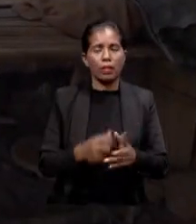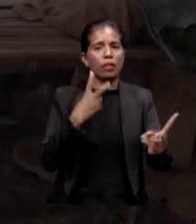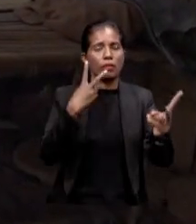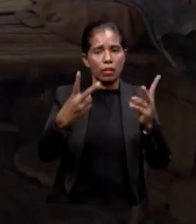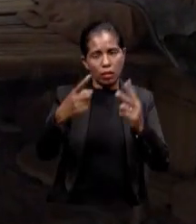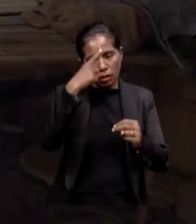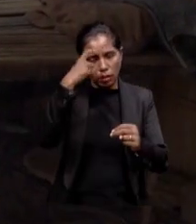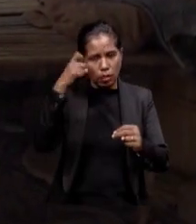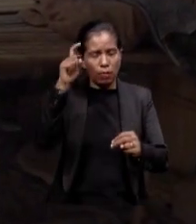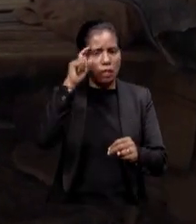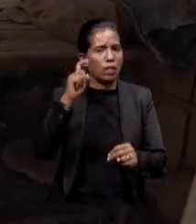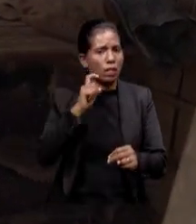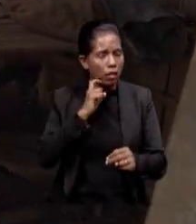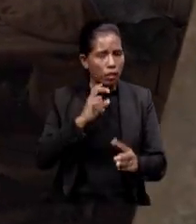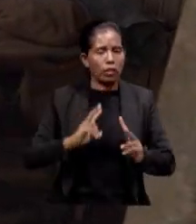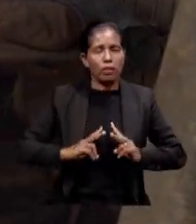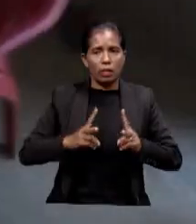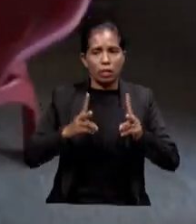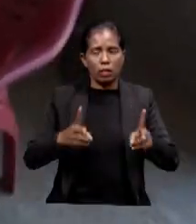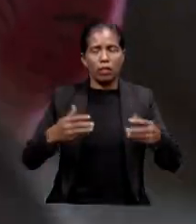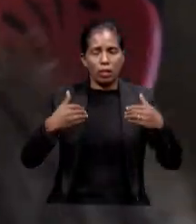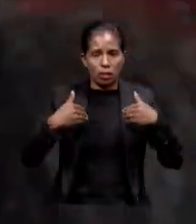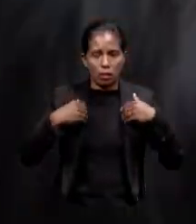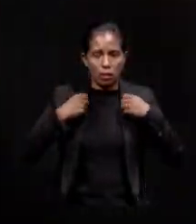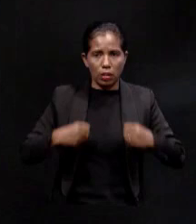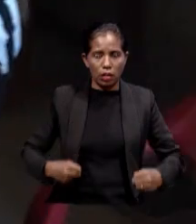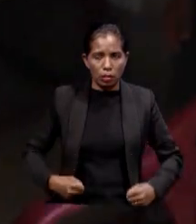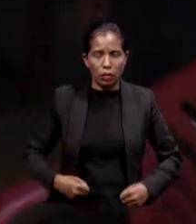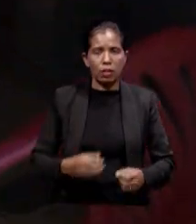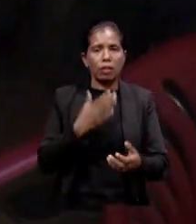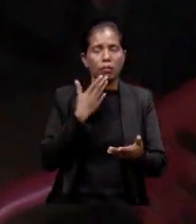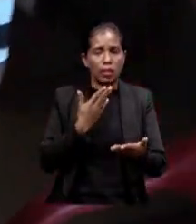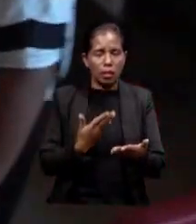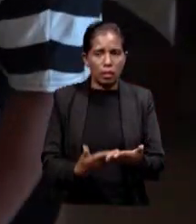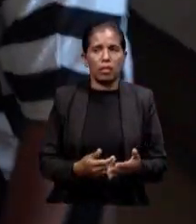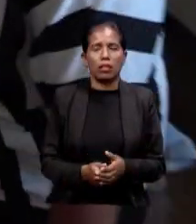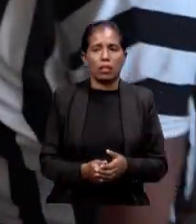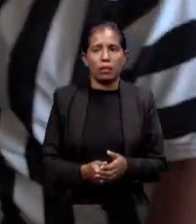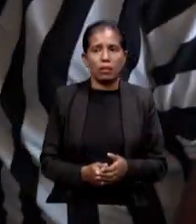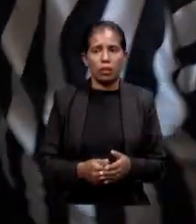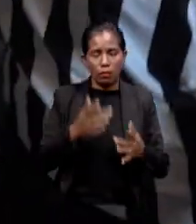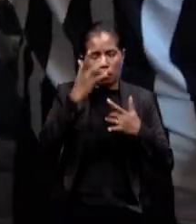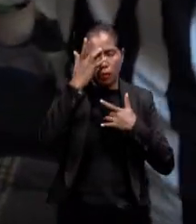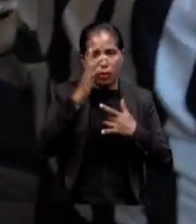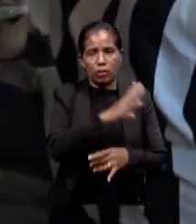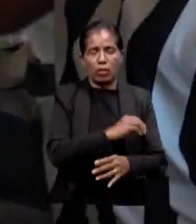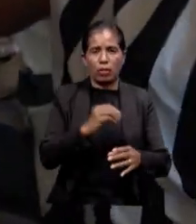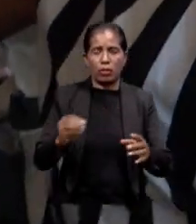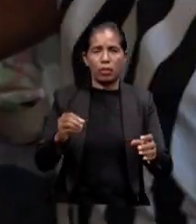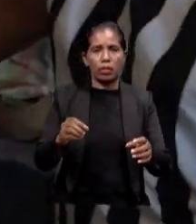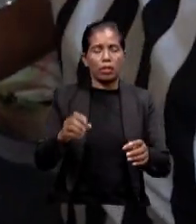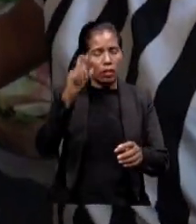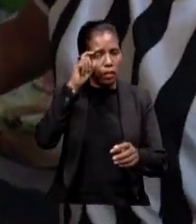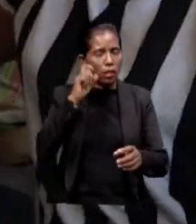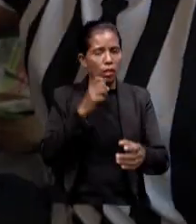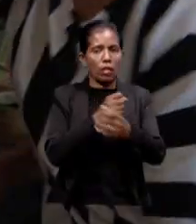tamba Sanan Guzmão Rona, veterana ne e a condição Saudi nebela Dundiak, no e a Sormutu ne, Cairala Sanusmão, hakuak